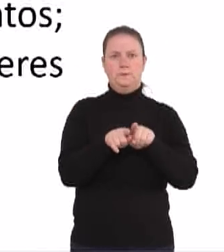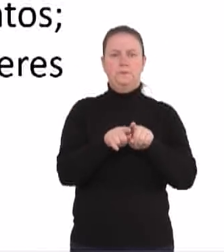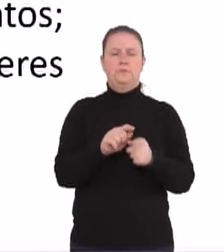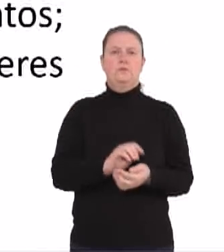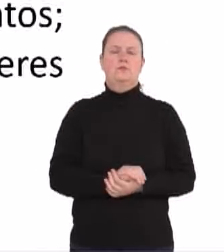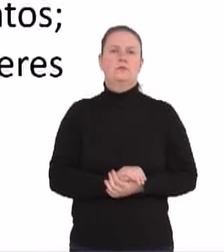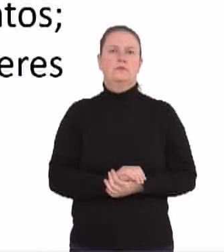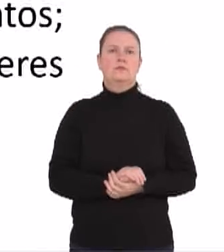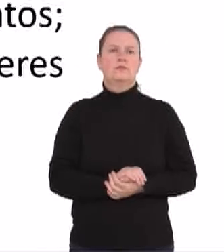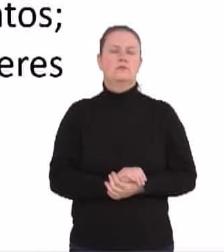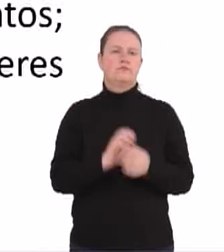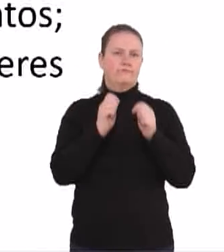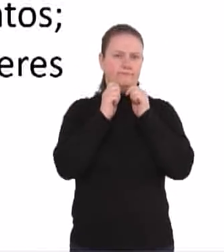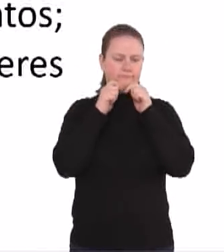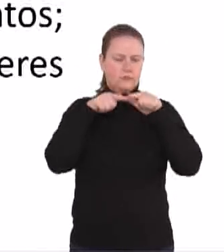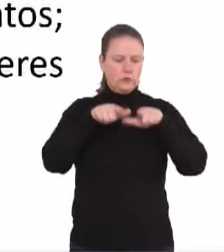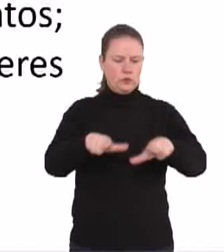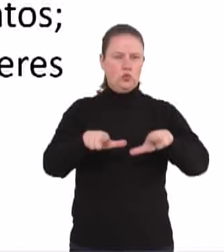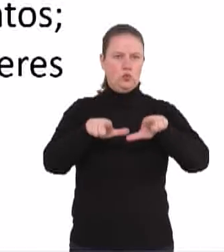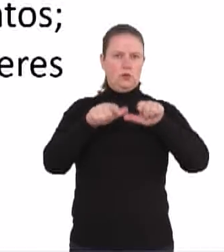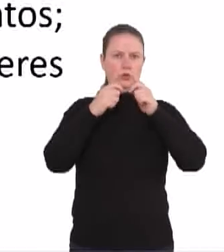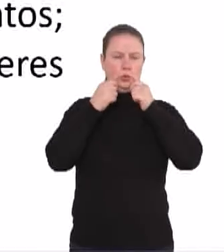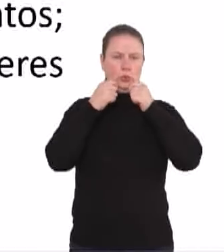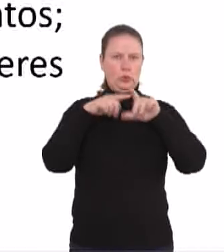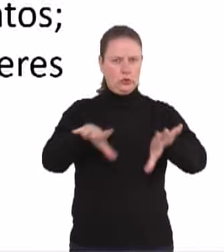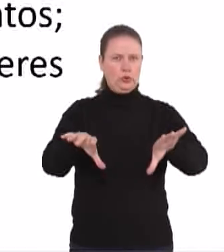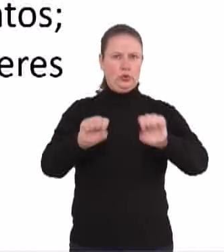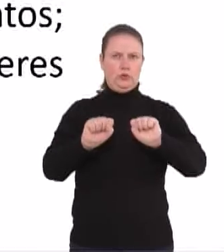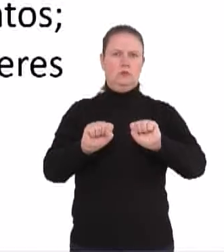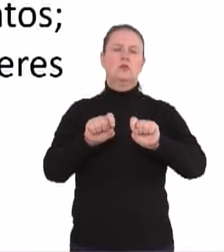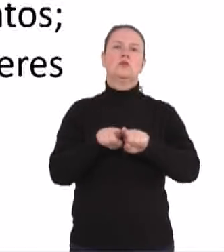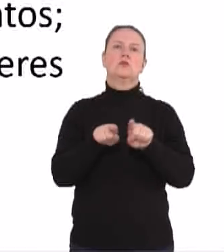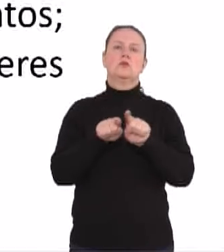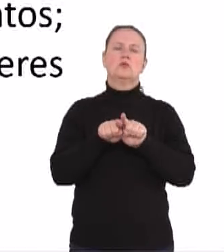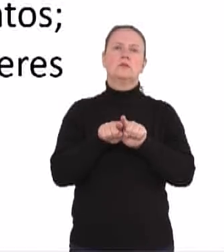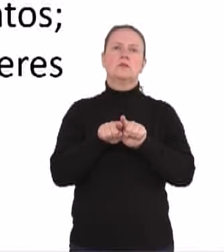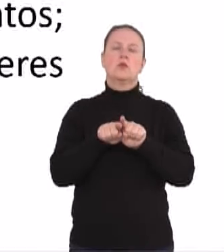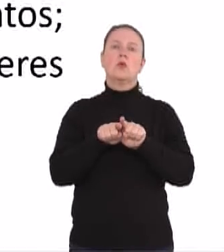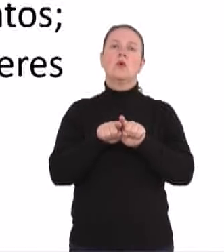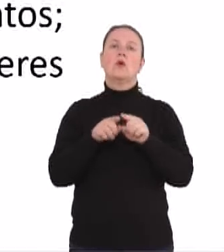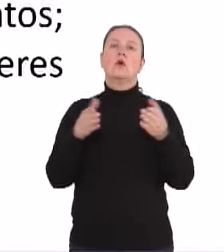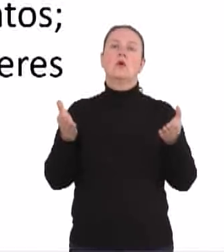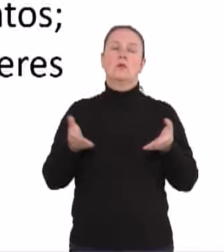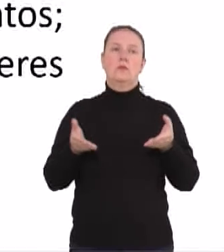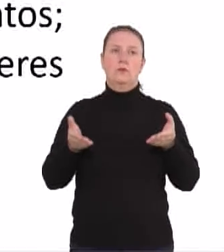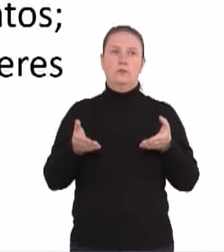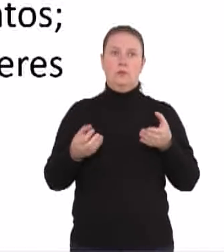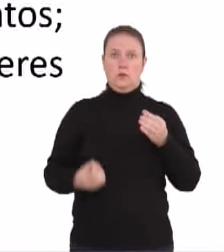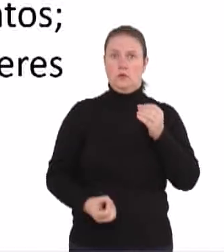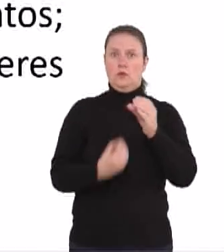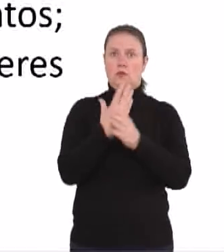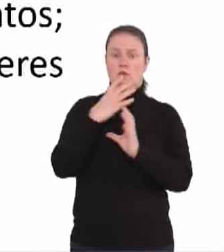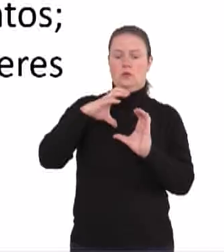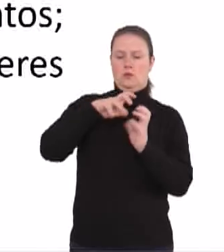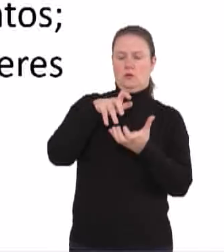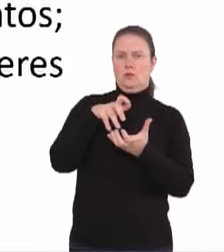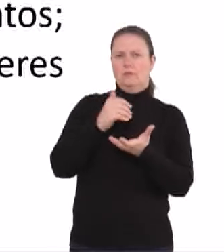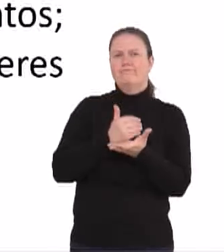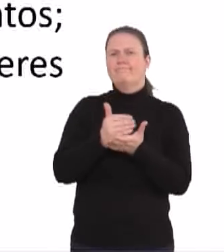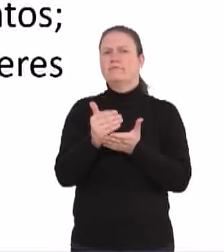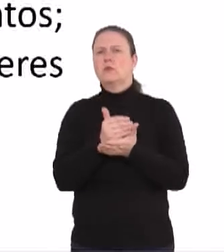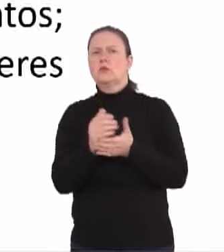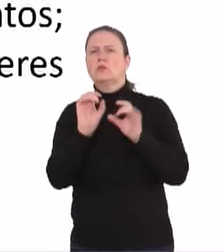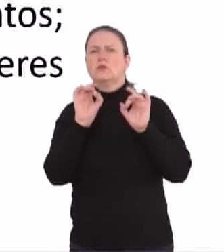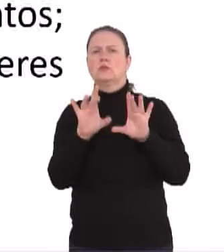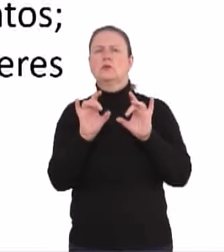aí linguísticas, gramaticais de pontuação. O nascimento do mundo, Maria de la Luz. No início só